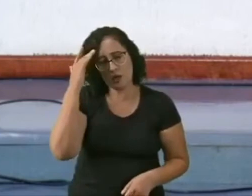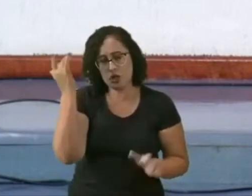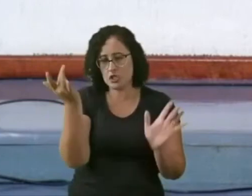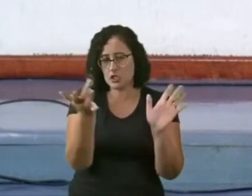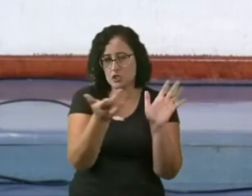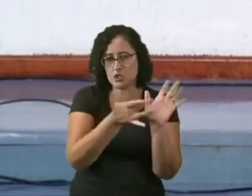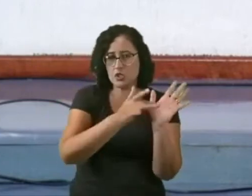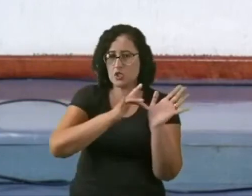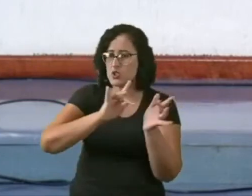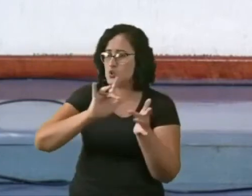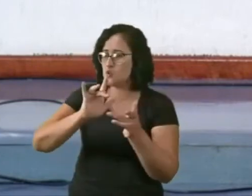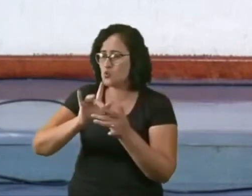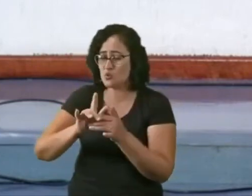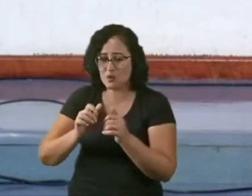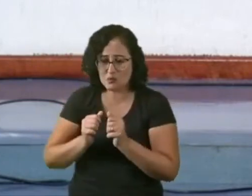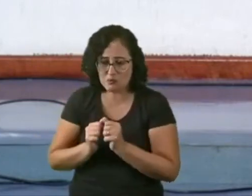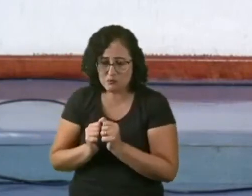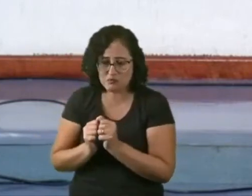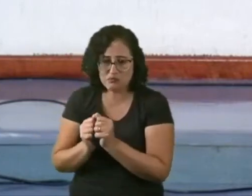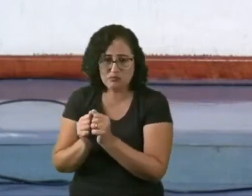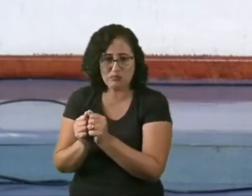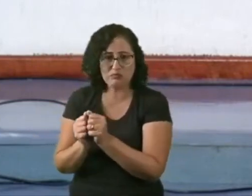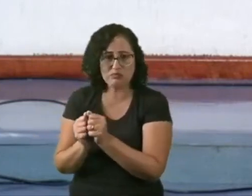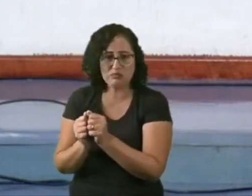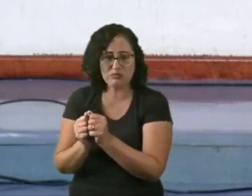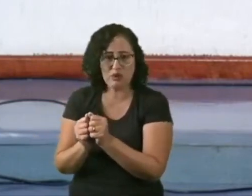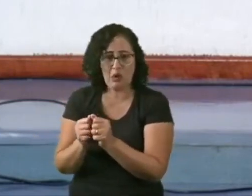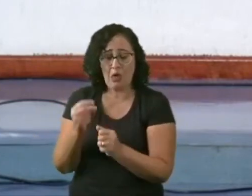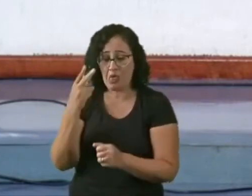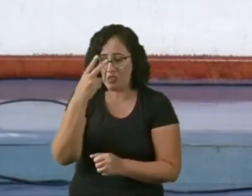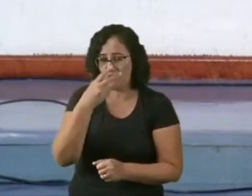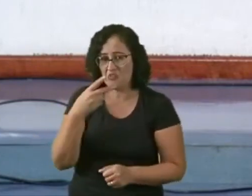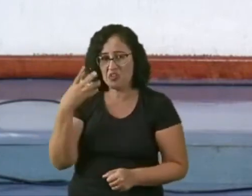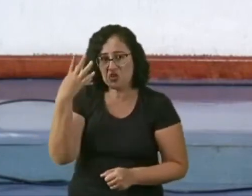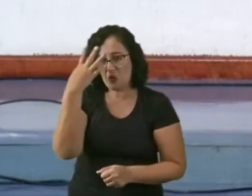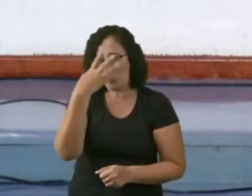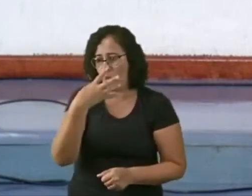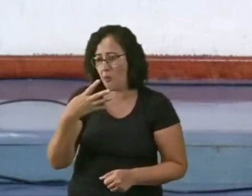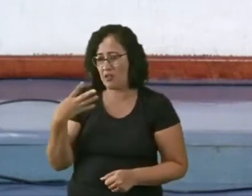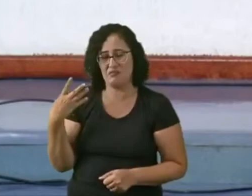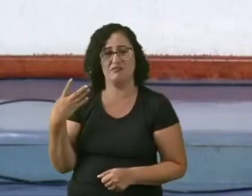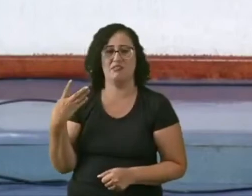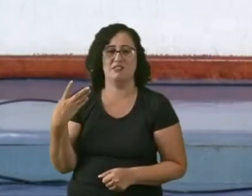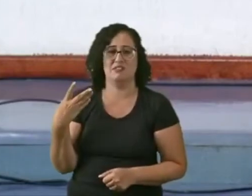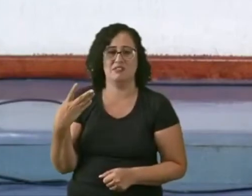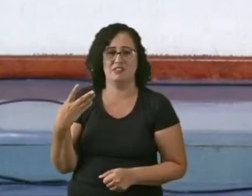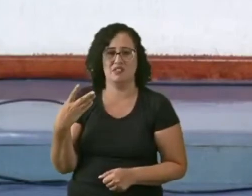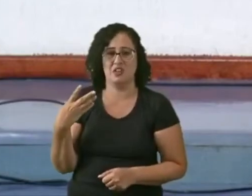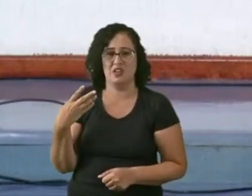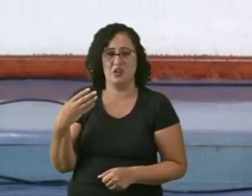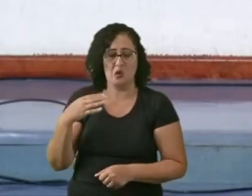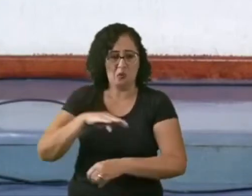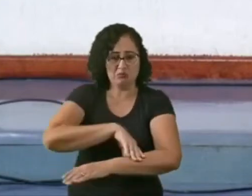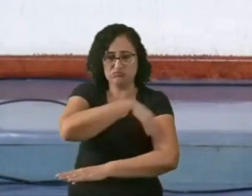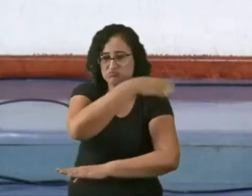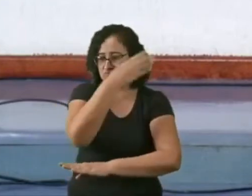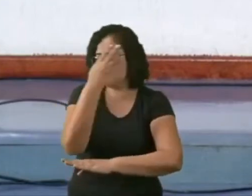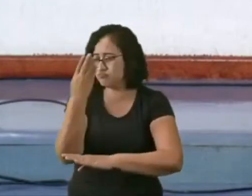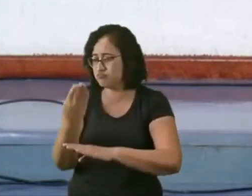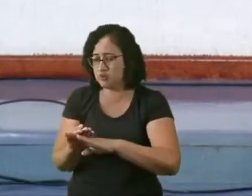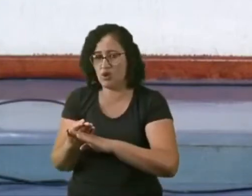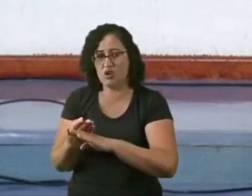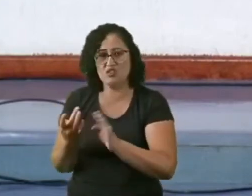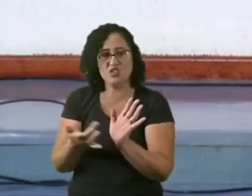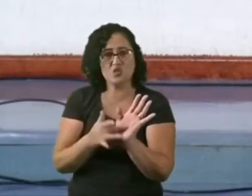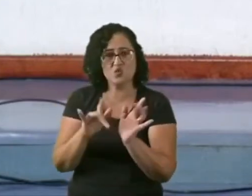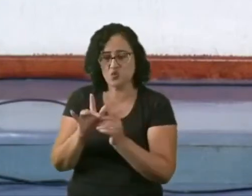Esse do Salmo 23 que acabei de citar. Esse é o bom pastor. Esse não nos abandona. Esse está do